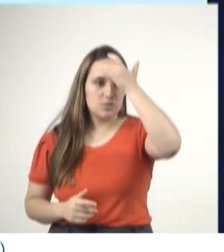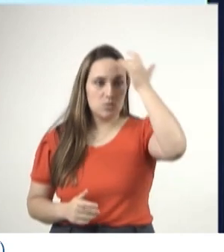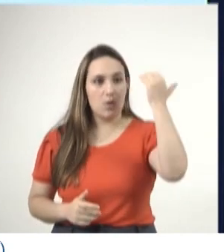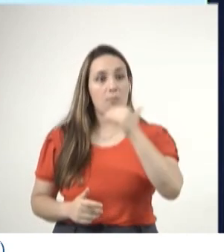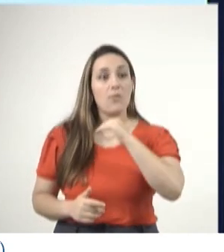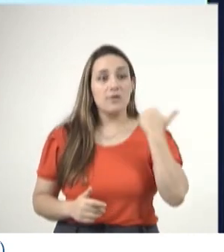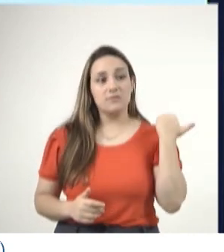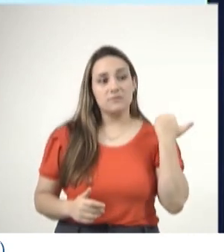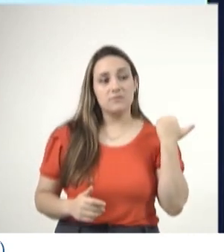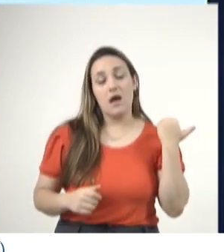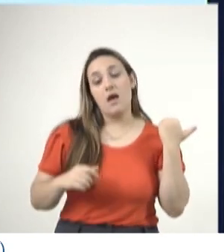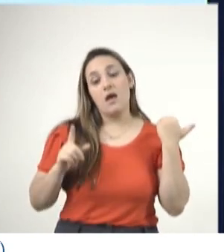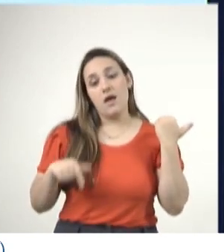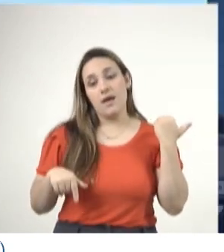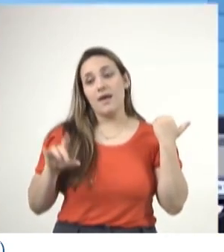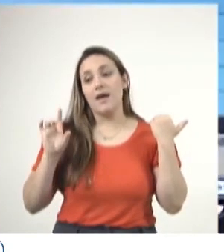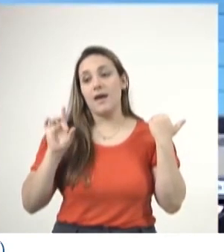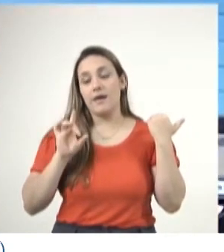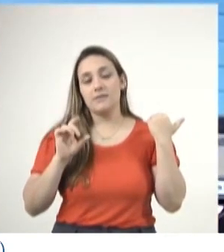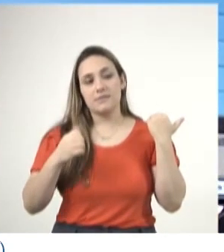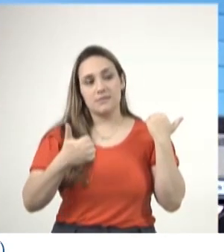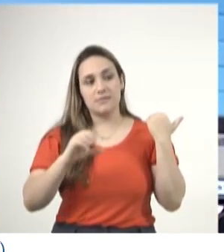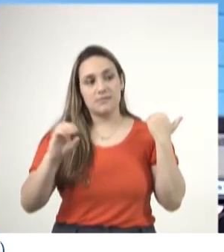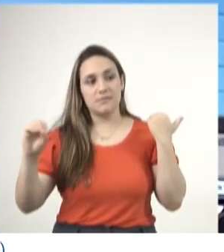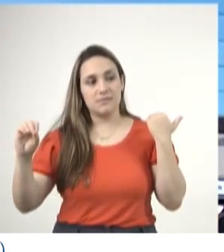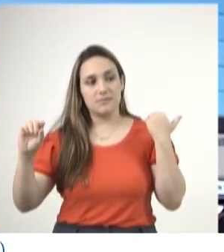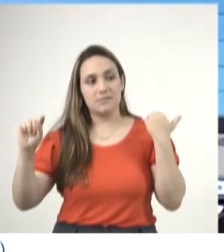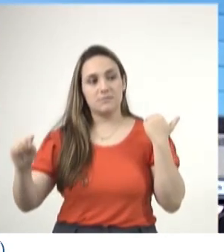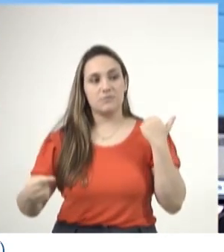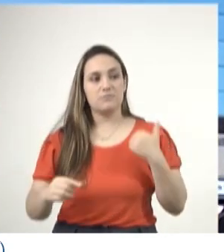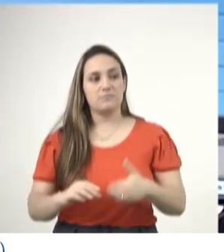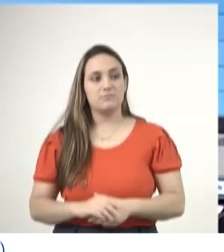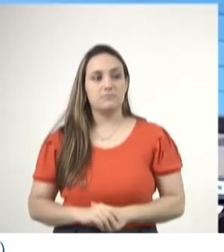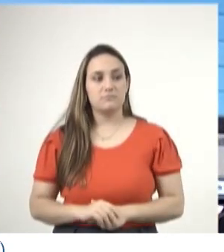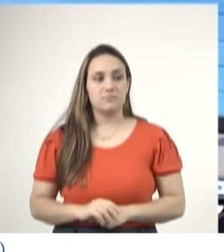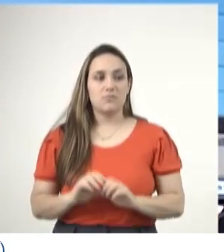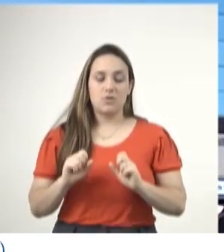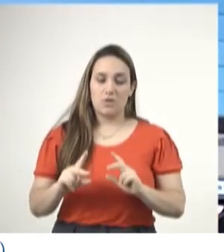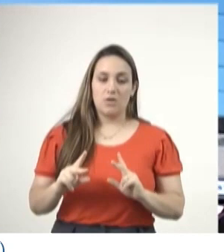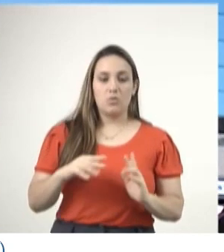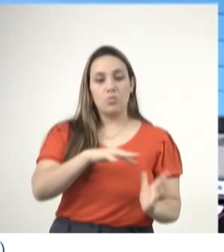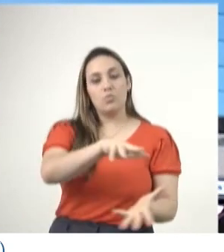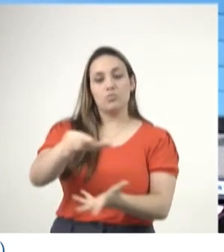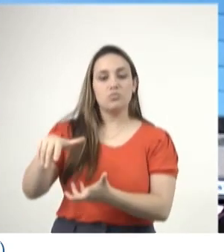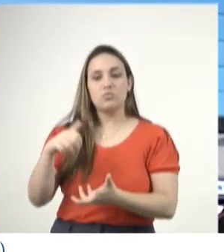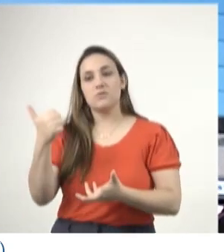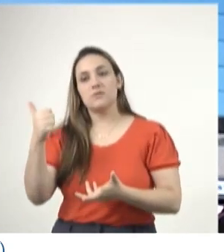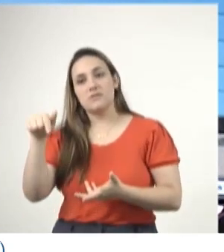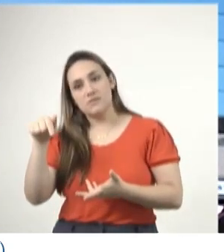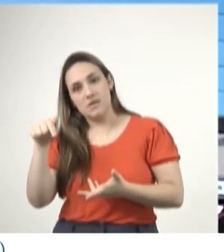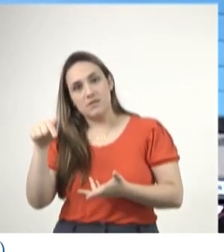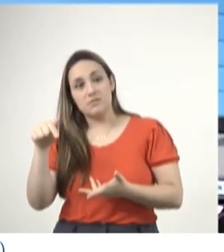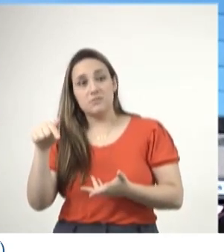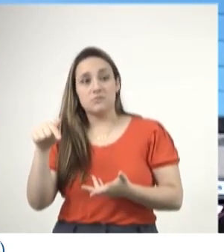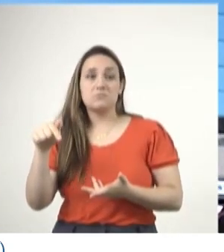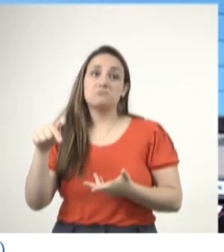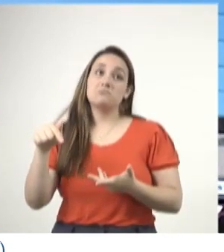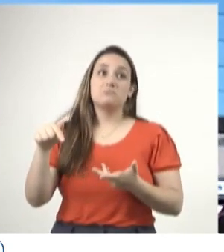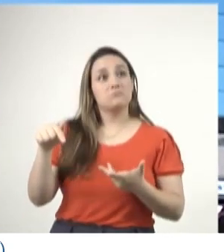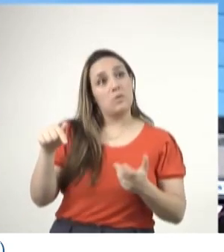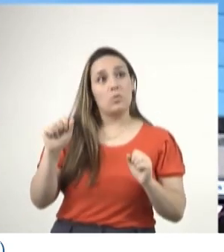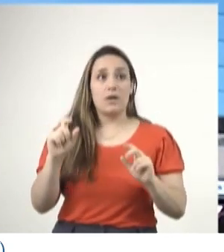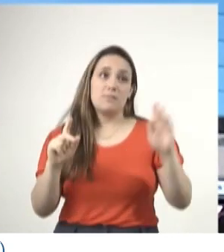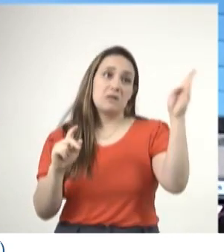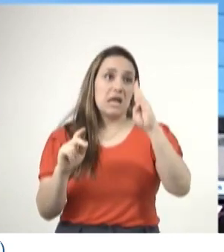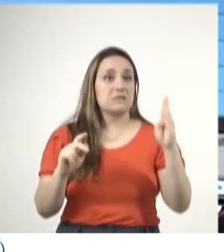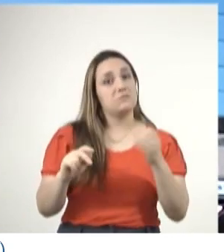Então, interessante. O global é 17, o Brasil é 16. A gente está bem em quantidade de mortes